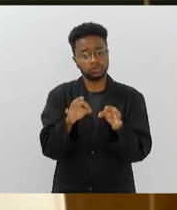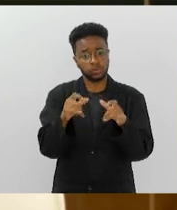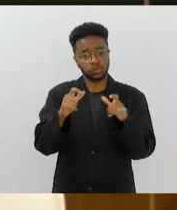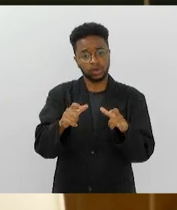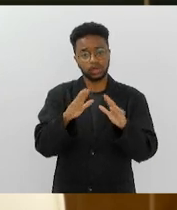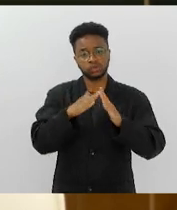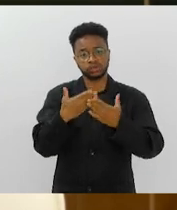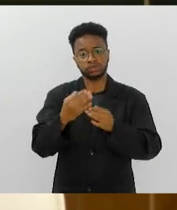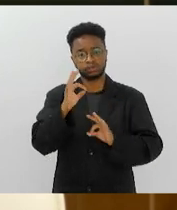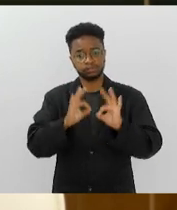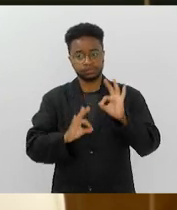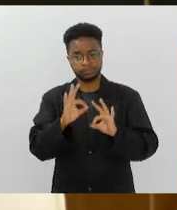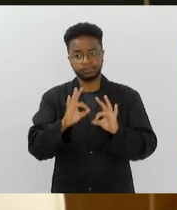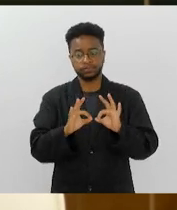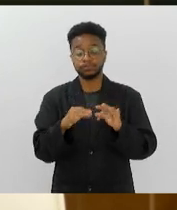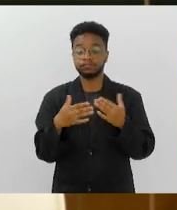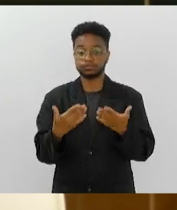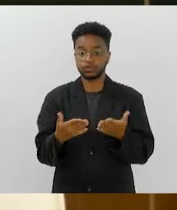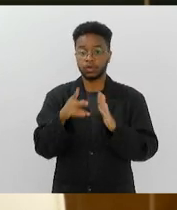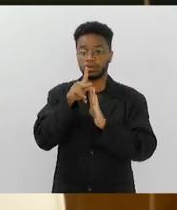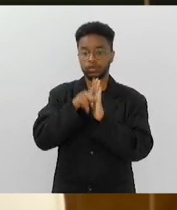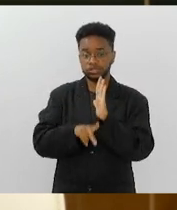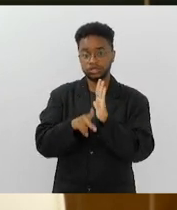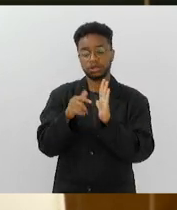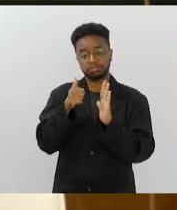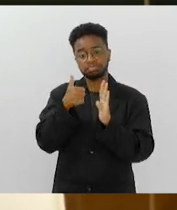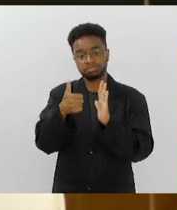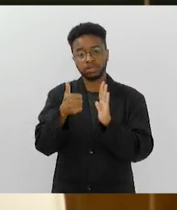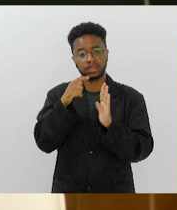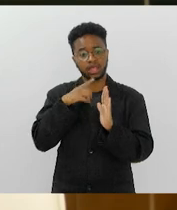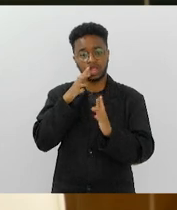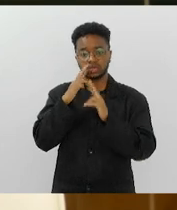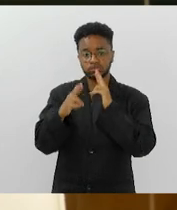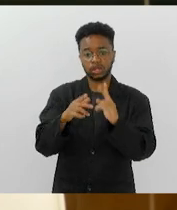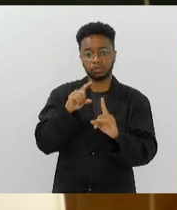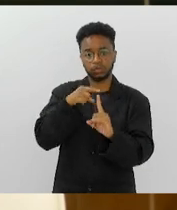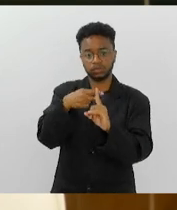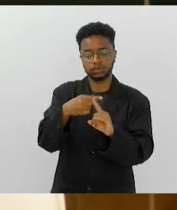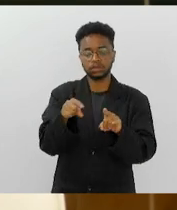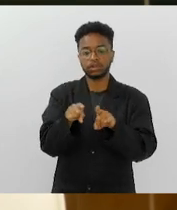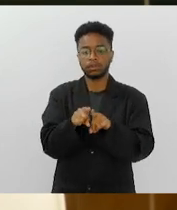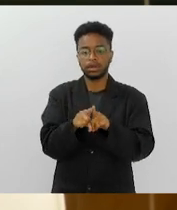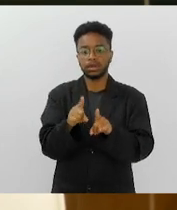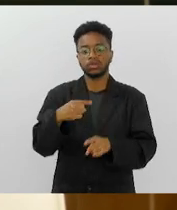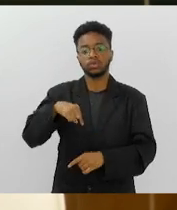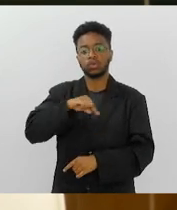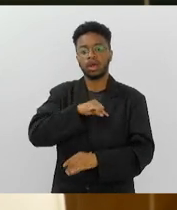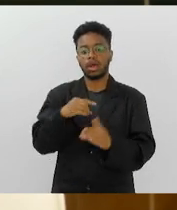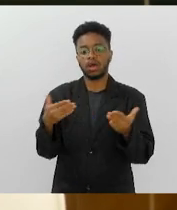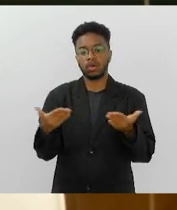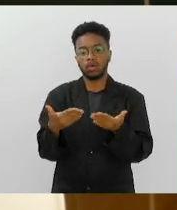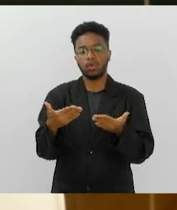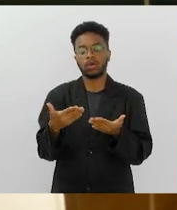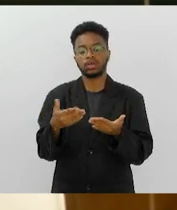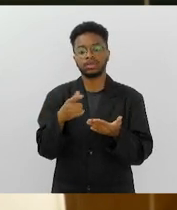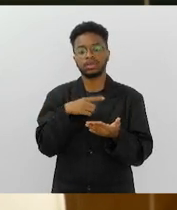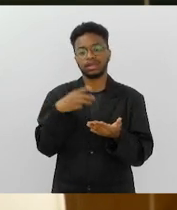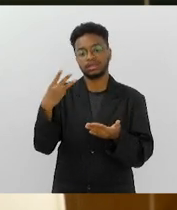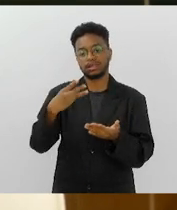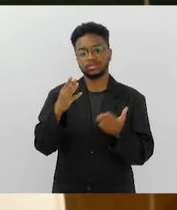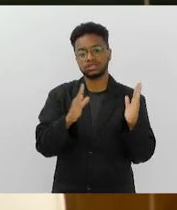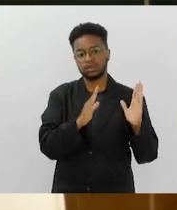para ele. Então, é um projeto que tem dado bastante resultado também. E nós estamos, nesse ano, com a terceira etapa